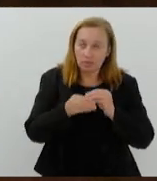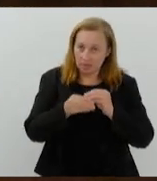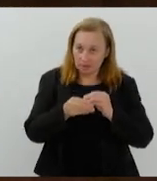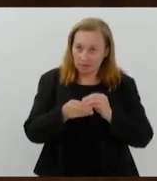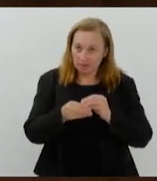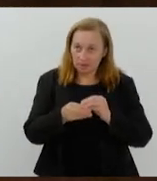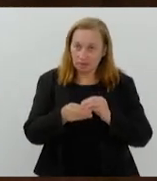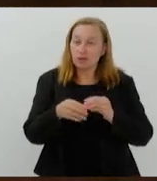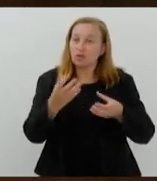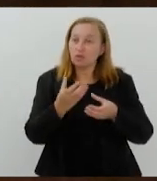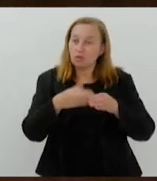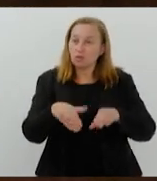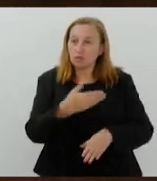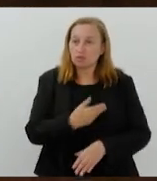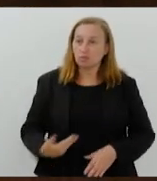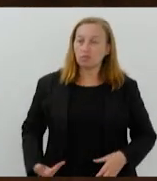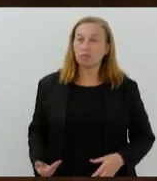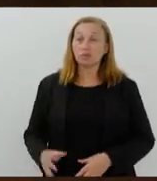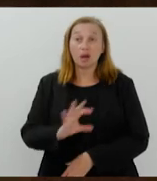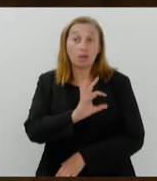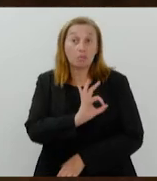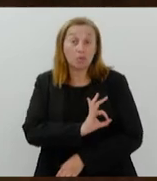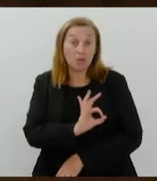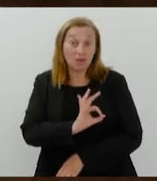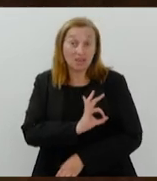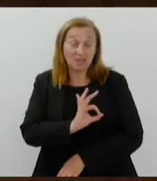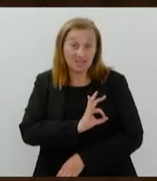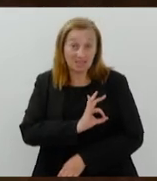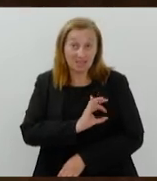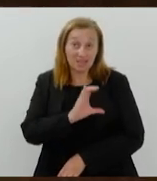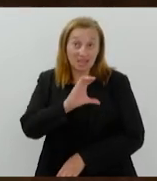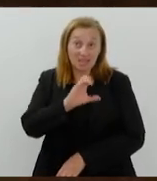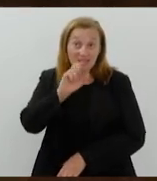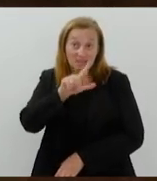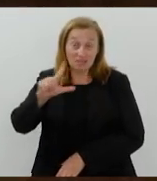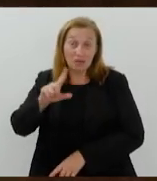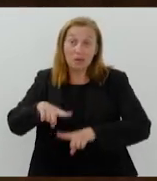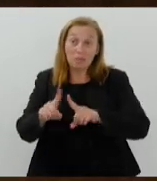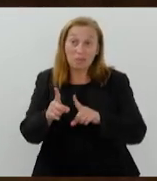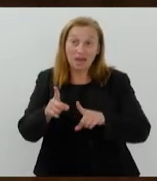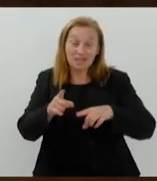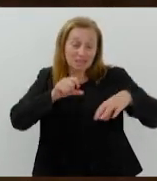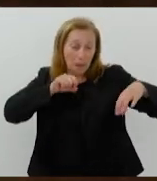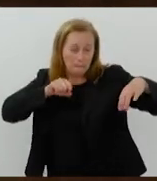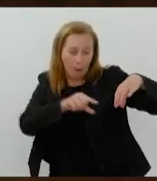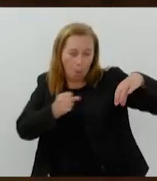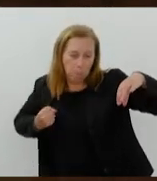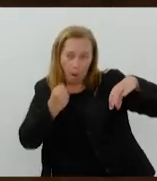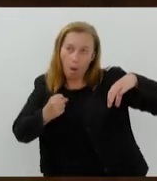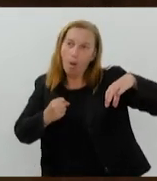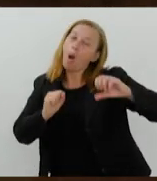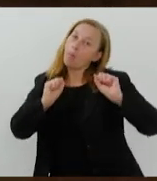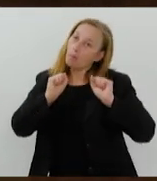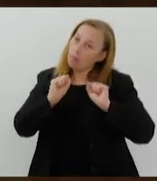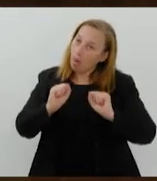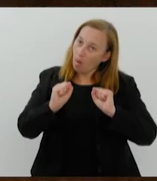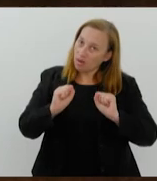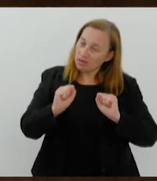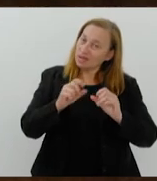complementarem o concurso público da Polícia Civil. Só que esse gol, esse golzinho, pode ser um gol de placa, presidenta,